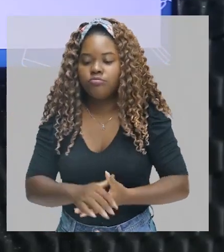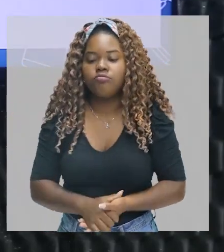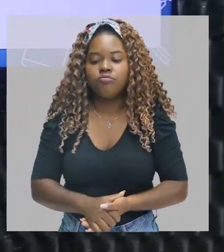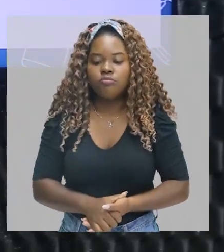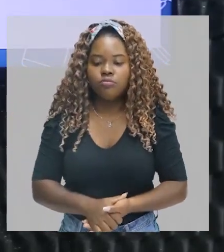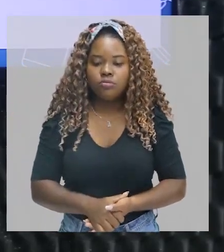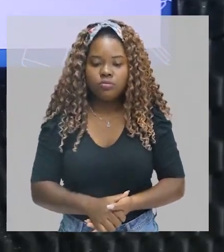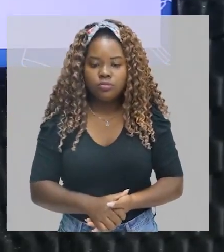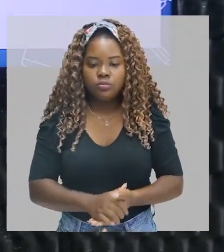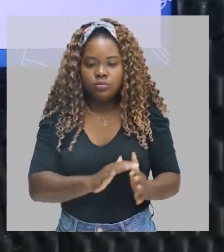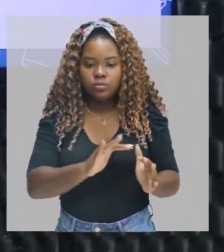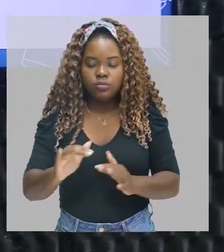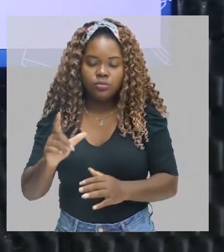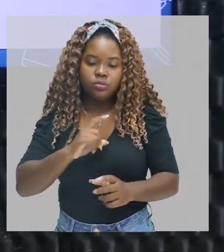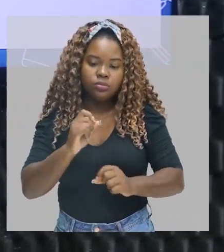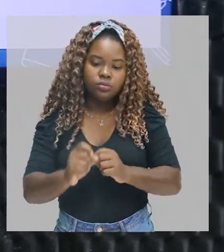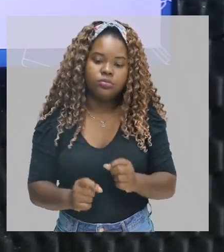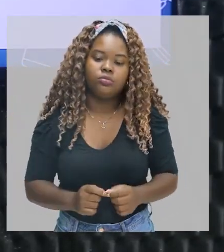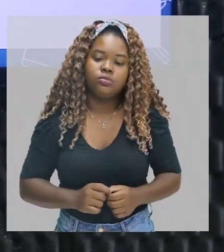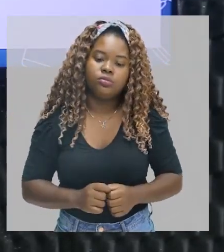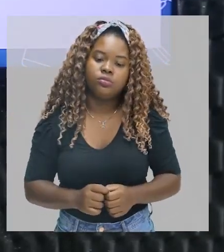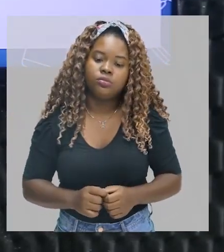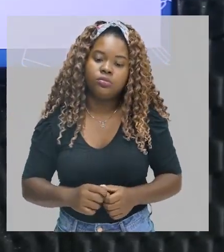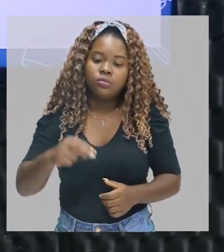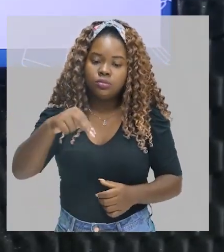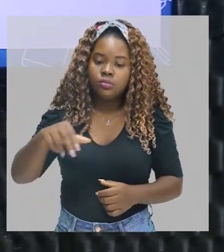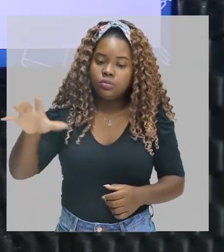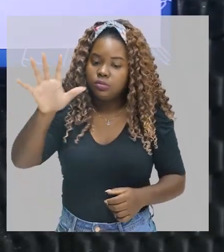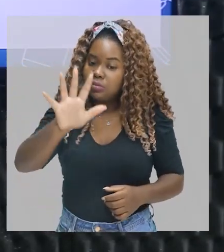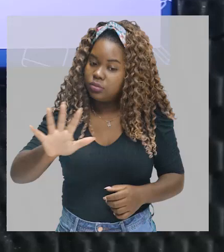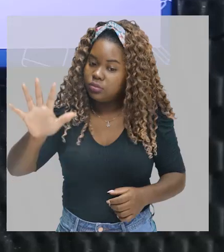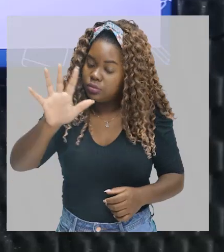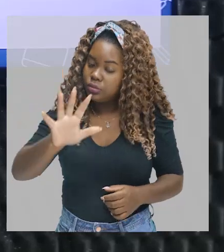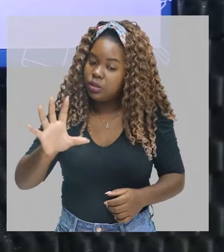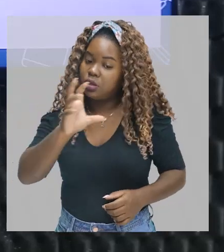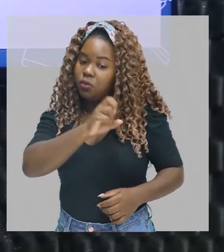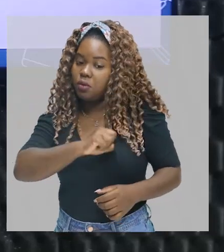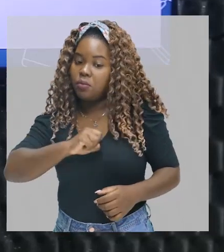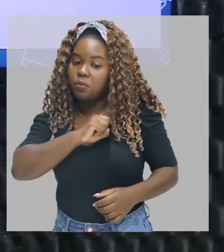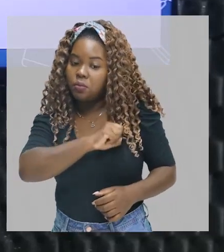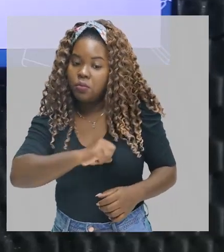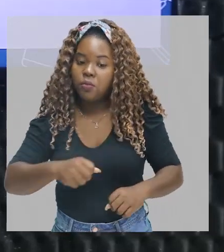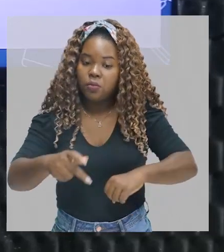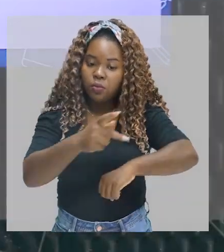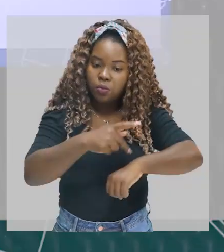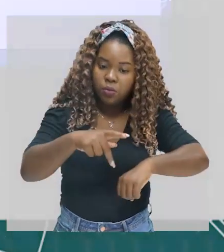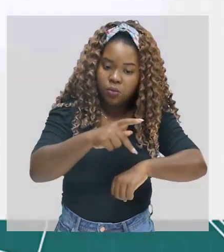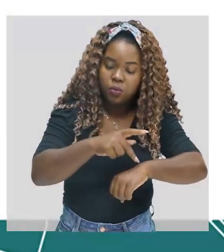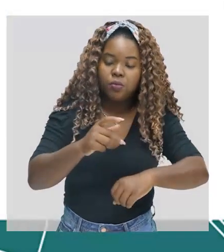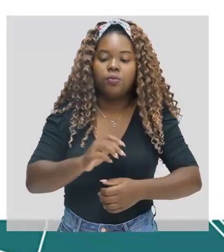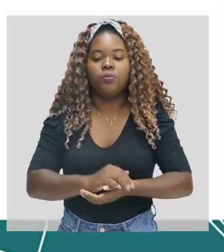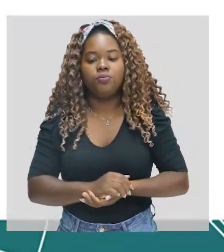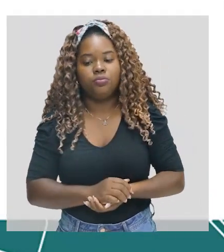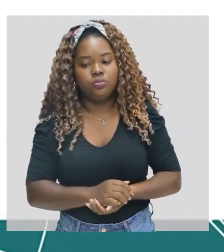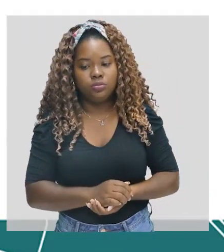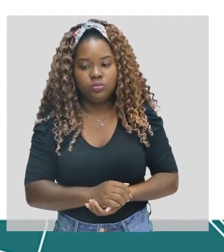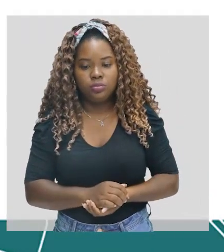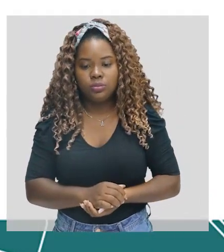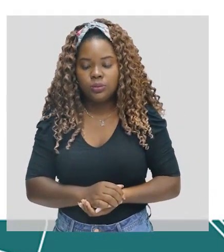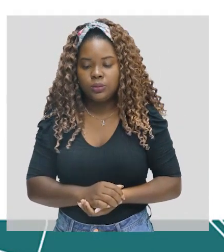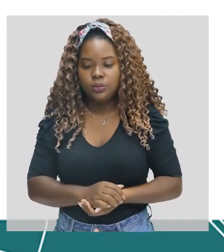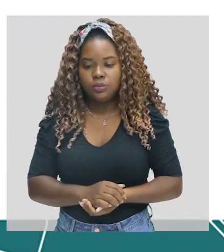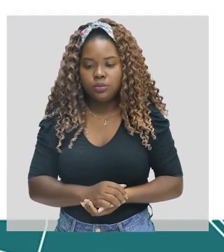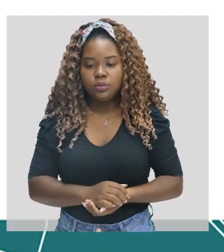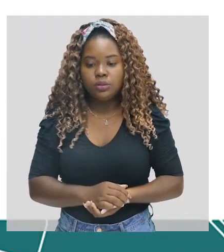bom? Aí eu tenho o nacionalismo, que é uma característica que a gente vai ver em outra aula.